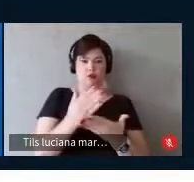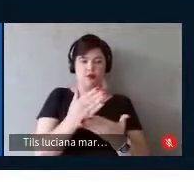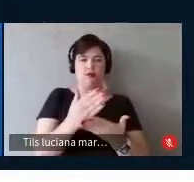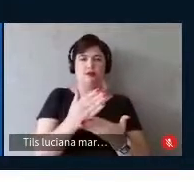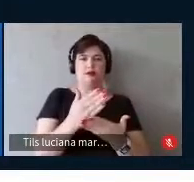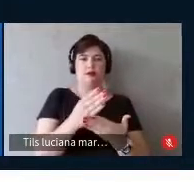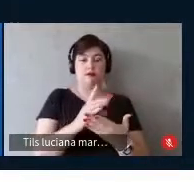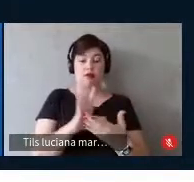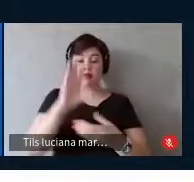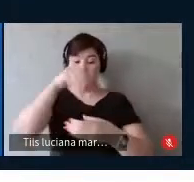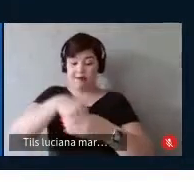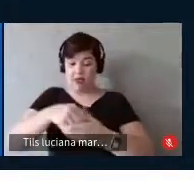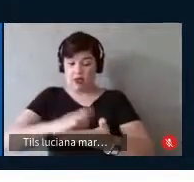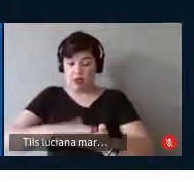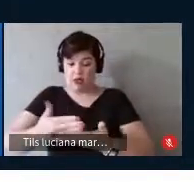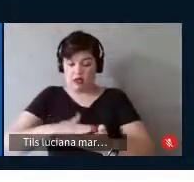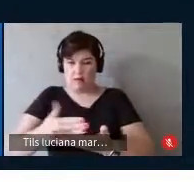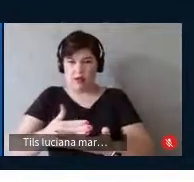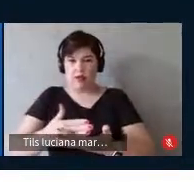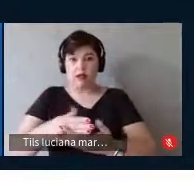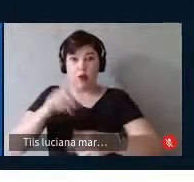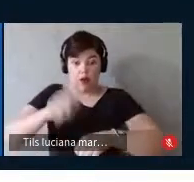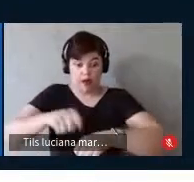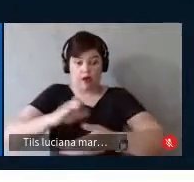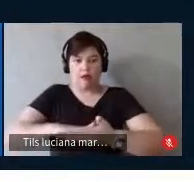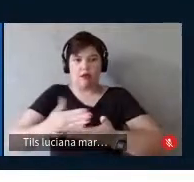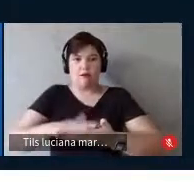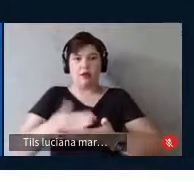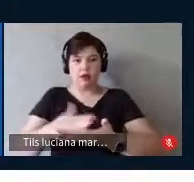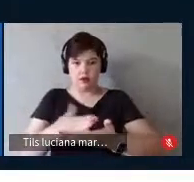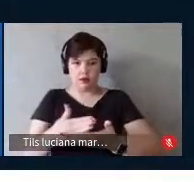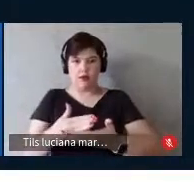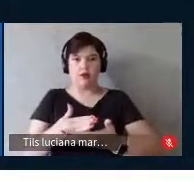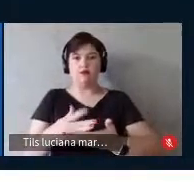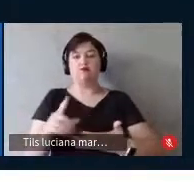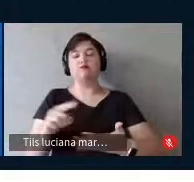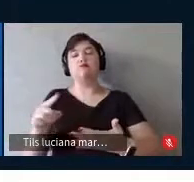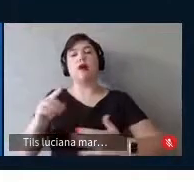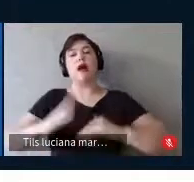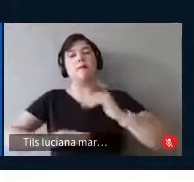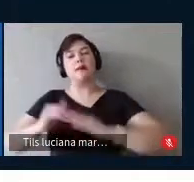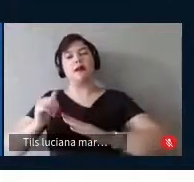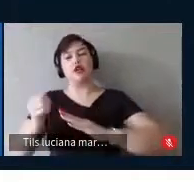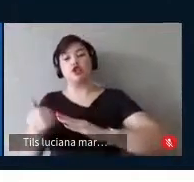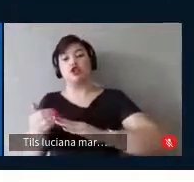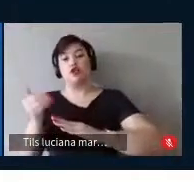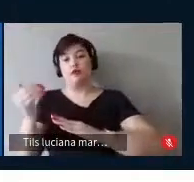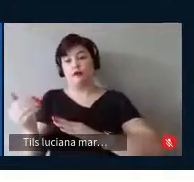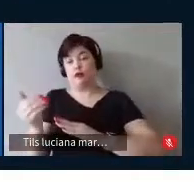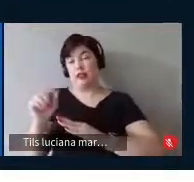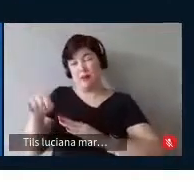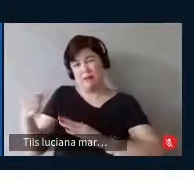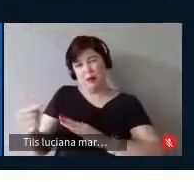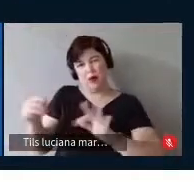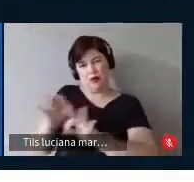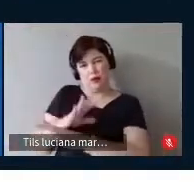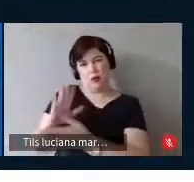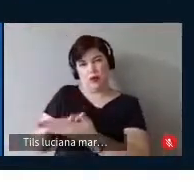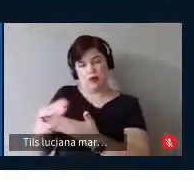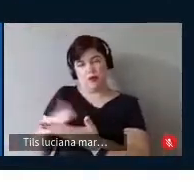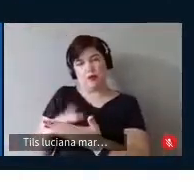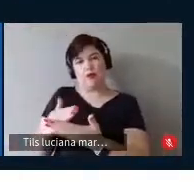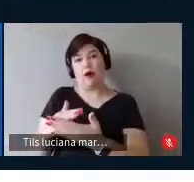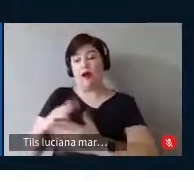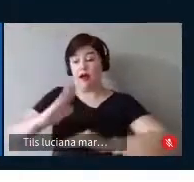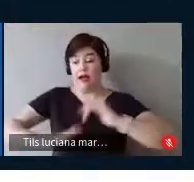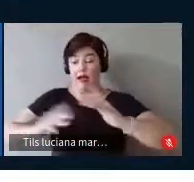fator interno da interpretação, que é a interpretação em si, as habilidades posteriores à interpretação, as habilidades